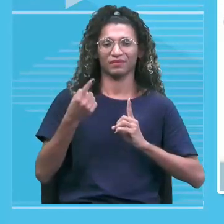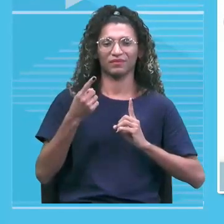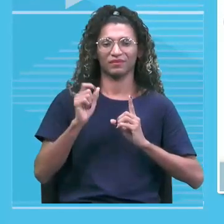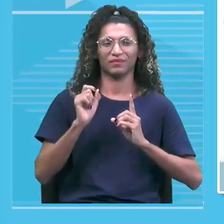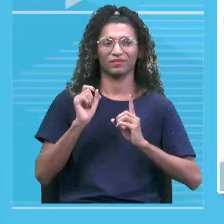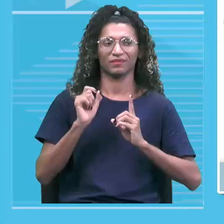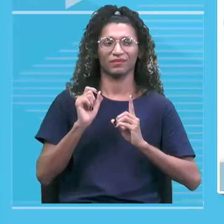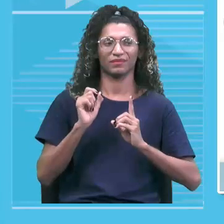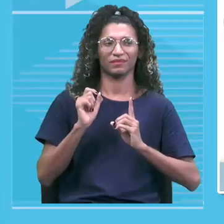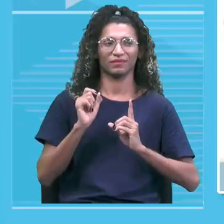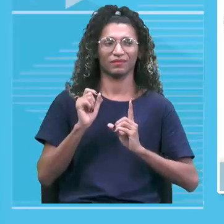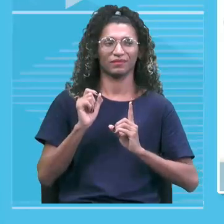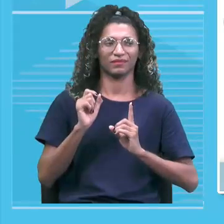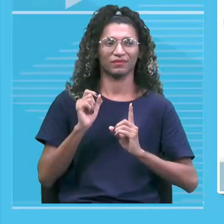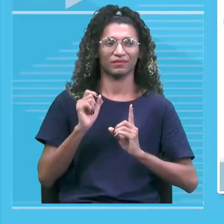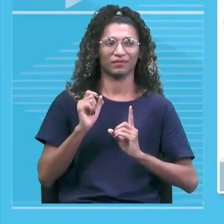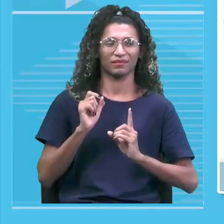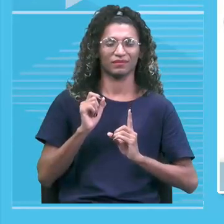sobe